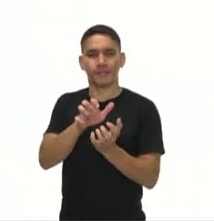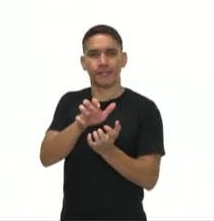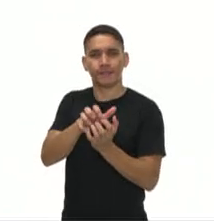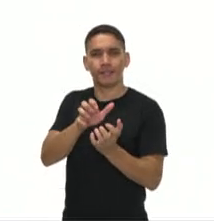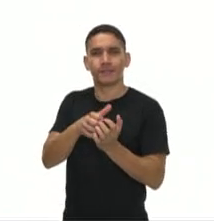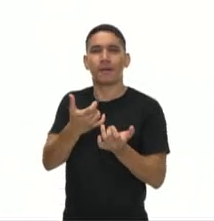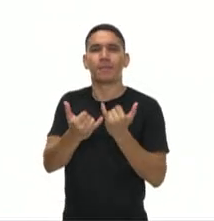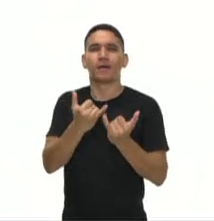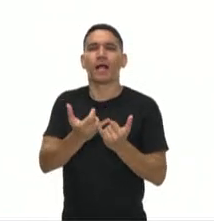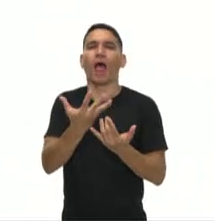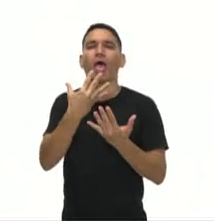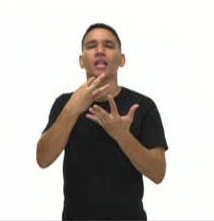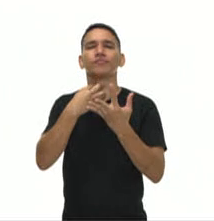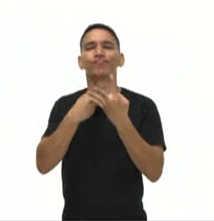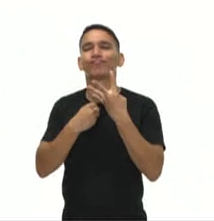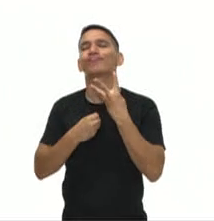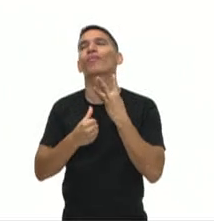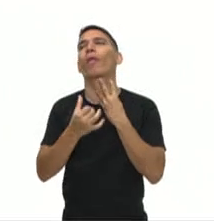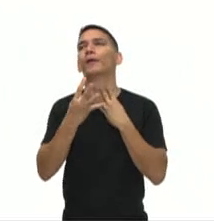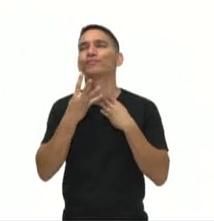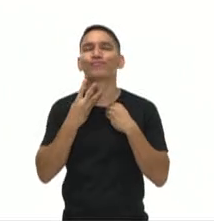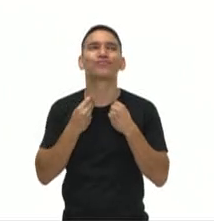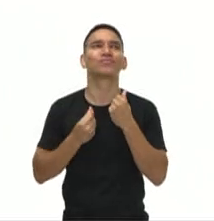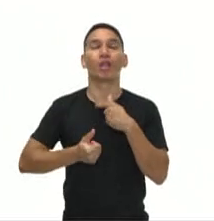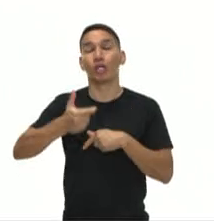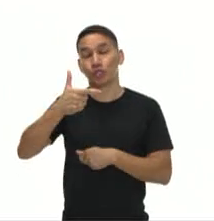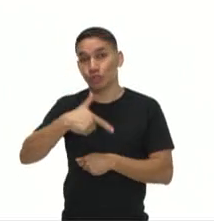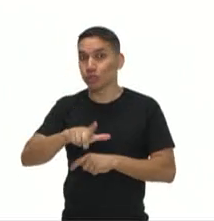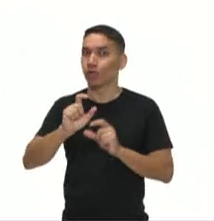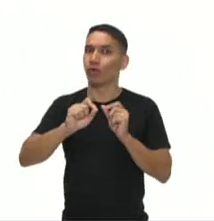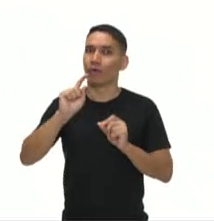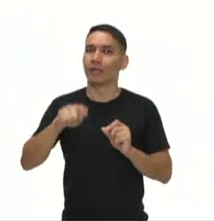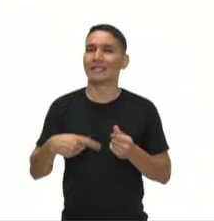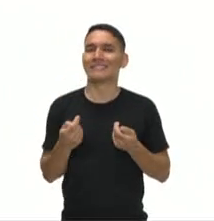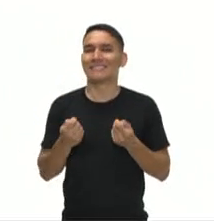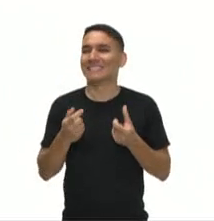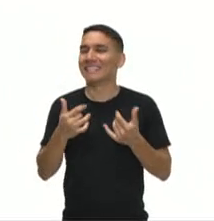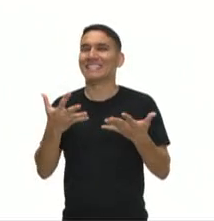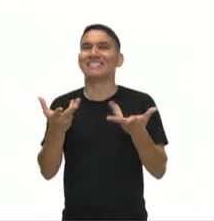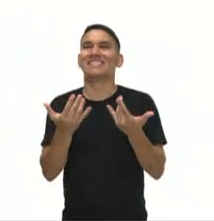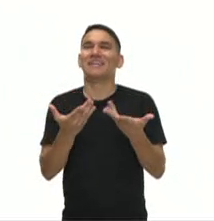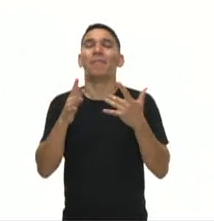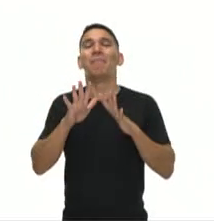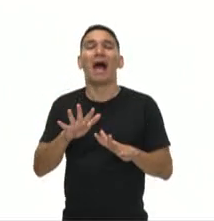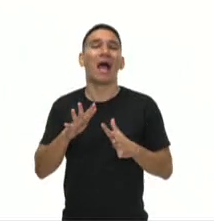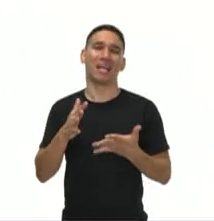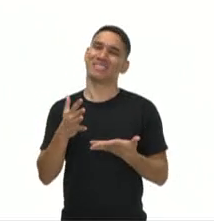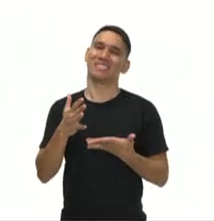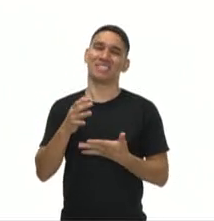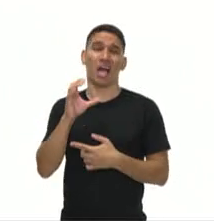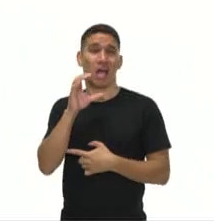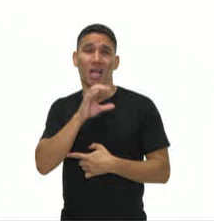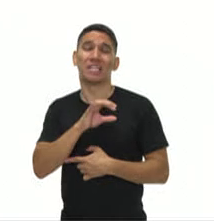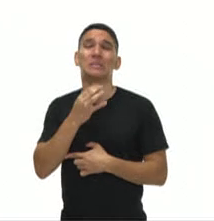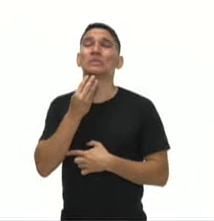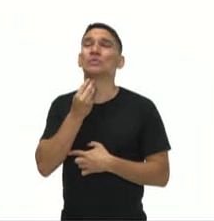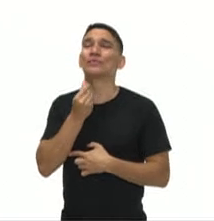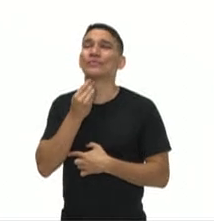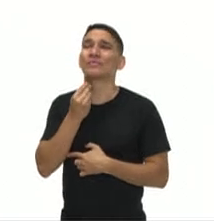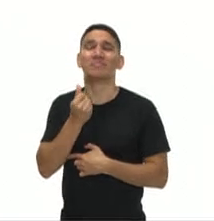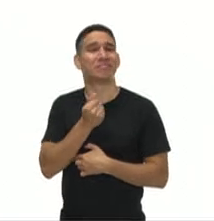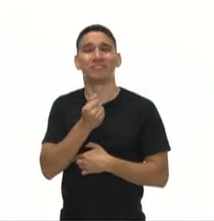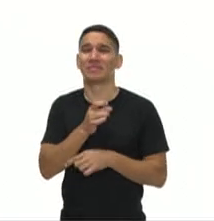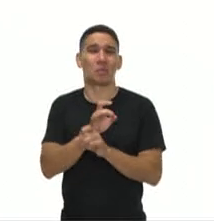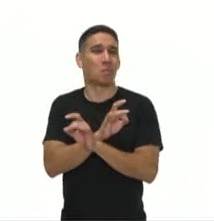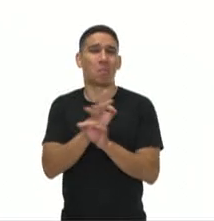lentamente. Outra vez e mais outra. Era morna, porém a saliva e não tirava